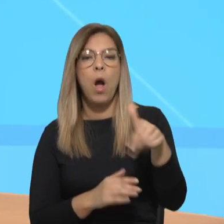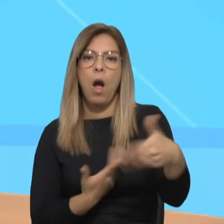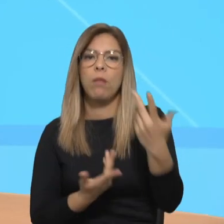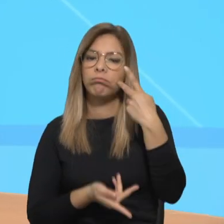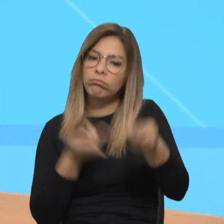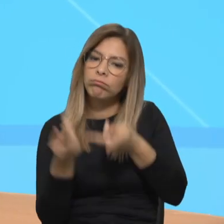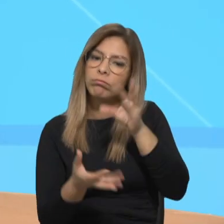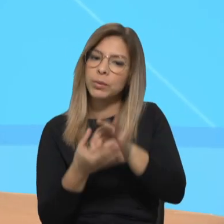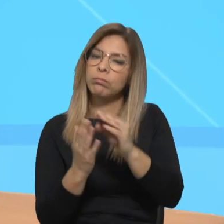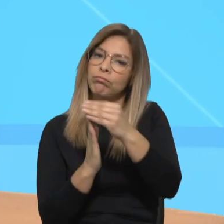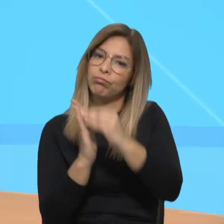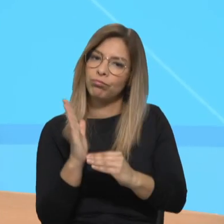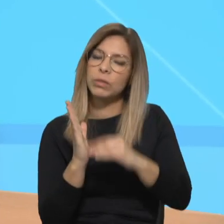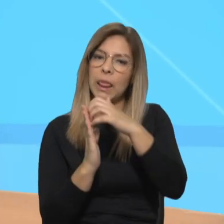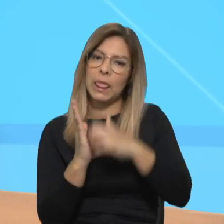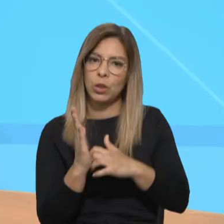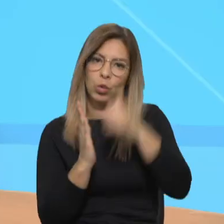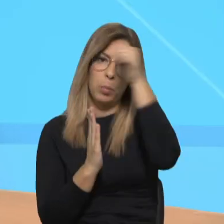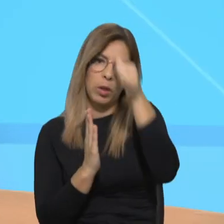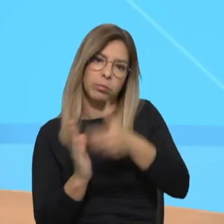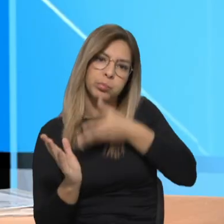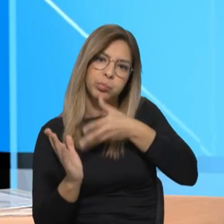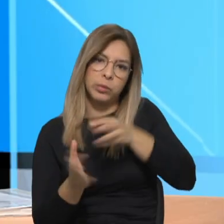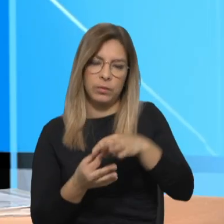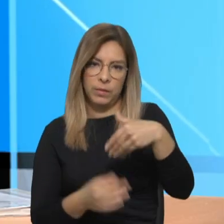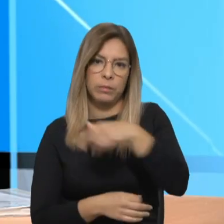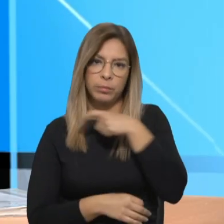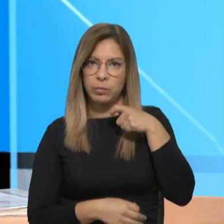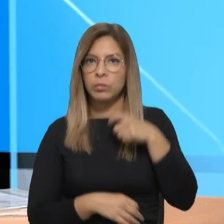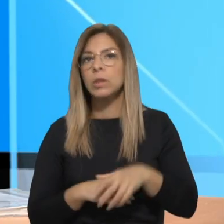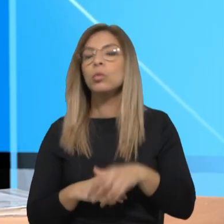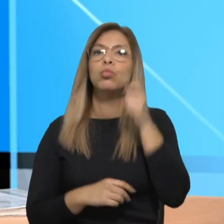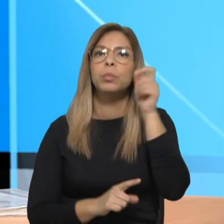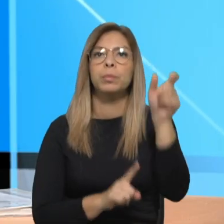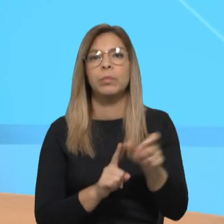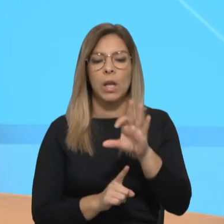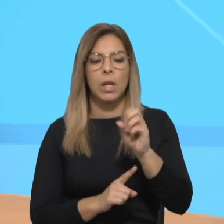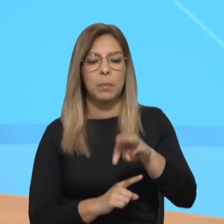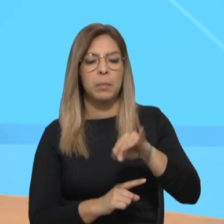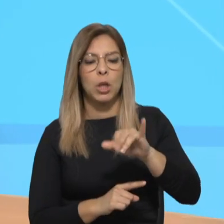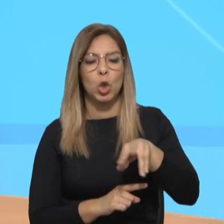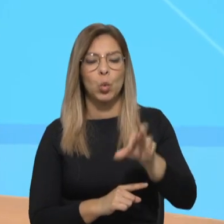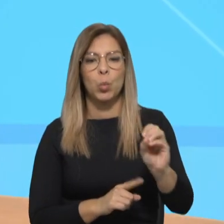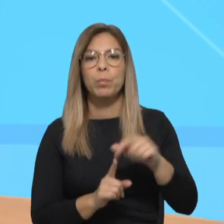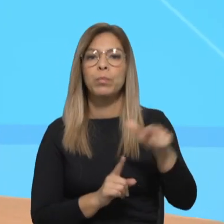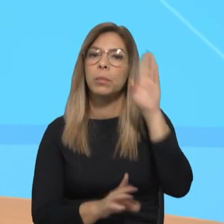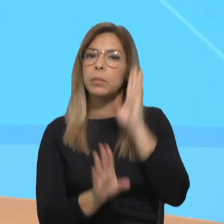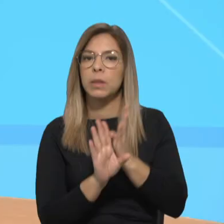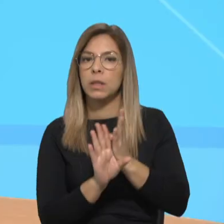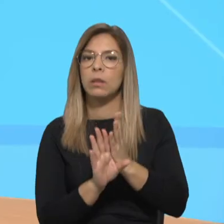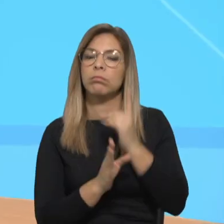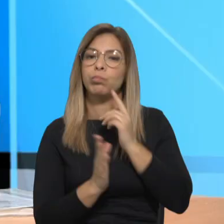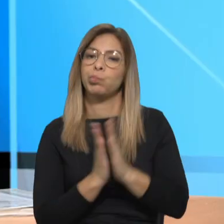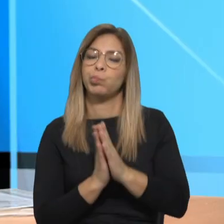e hoje contando com a presença de Frei Hermínio Araújo, que é capelão na Clínica Psiquiátrica de São José, em Lisboa. Frei Hermínio, boa